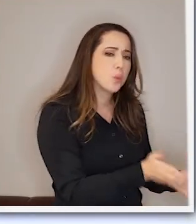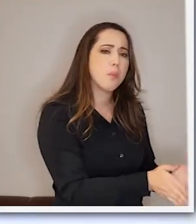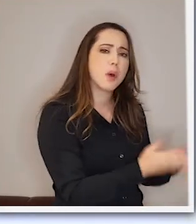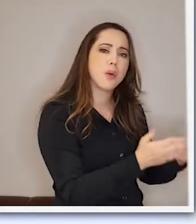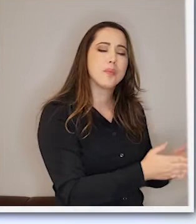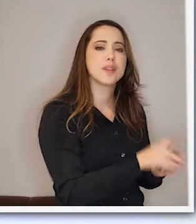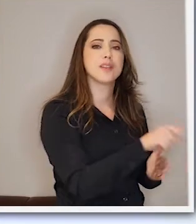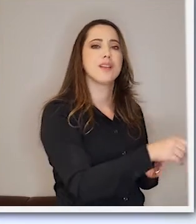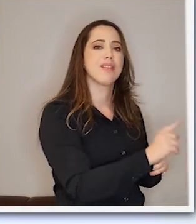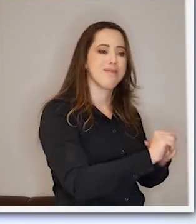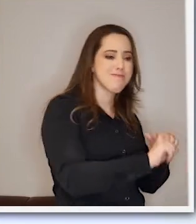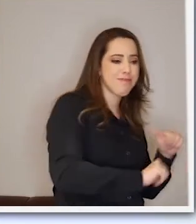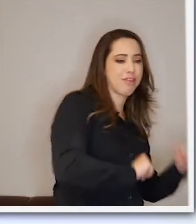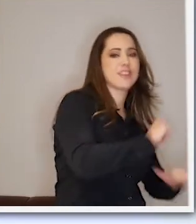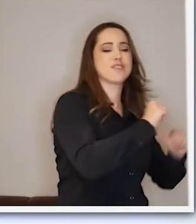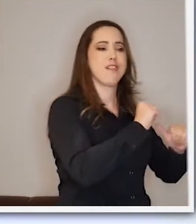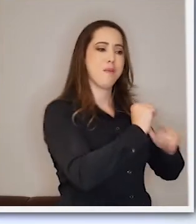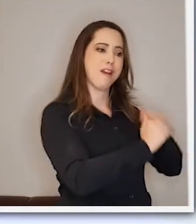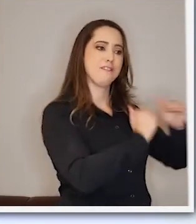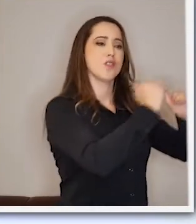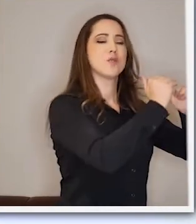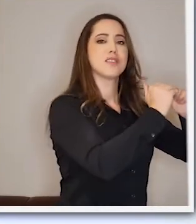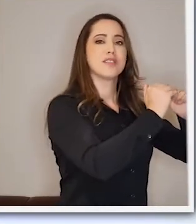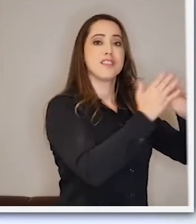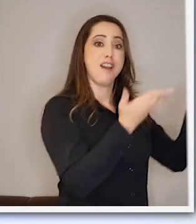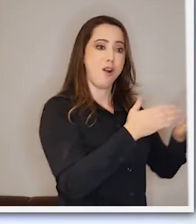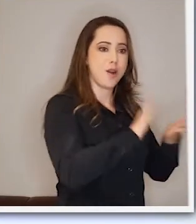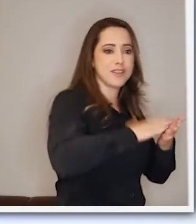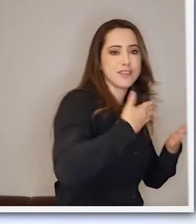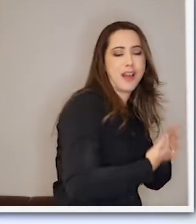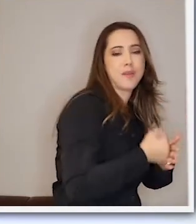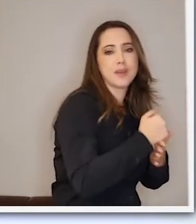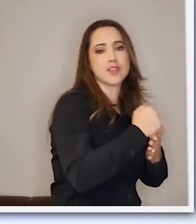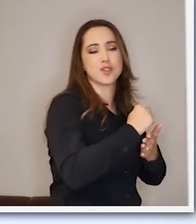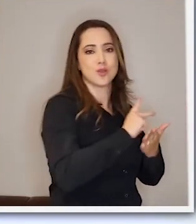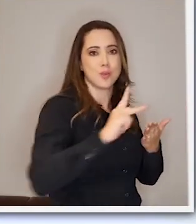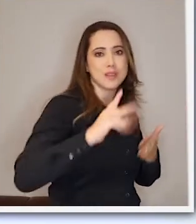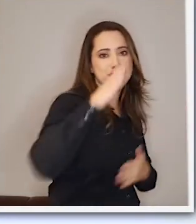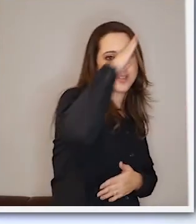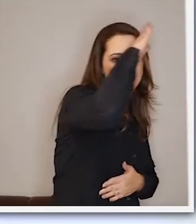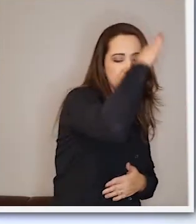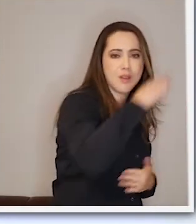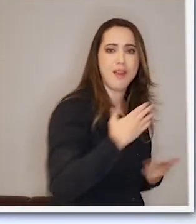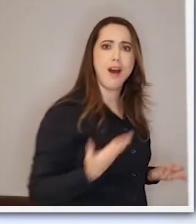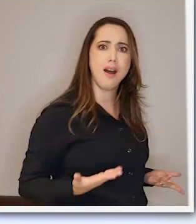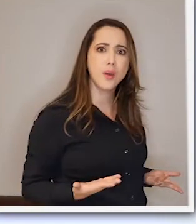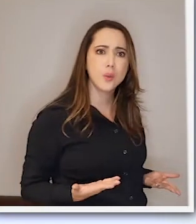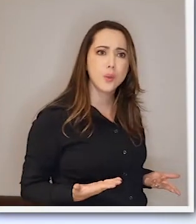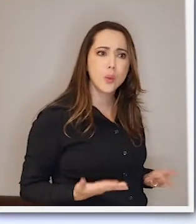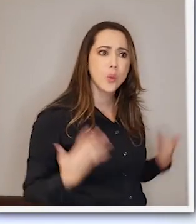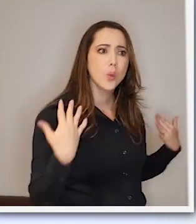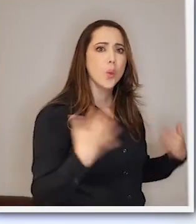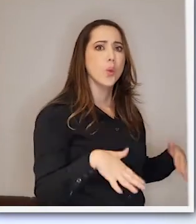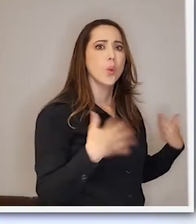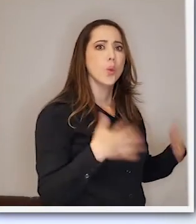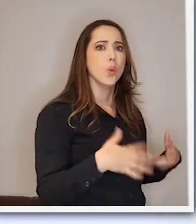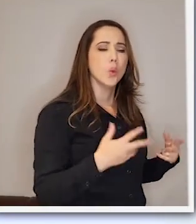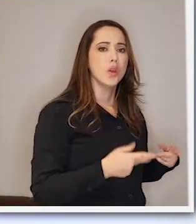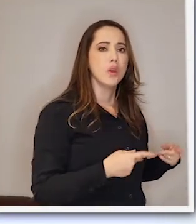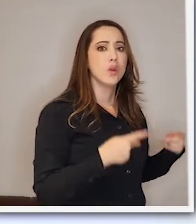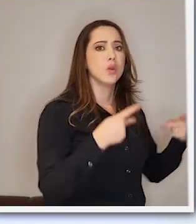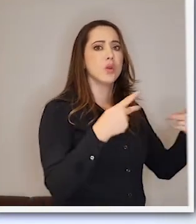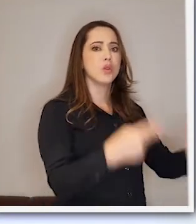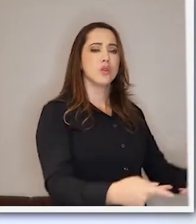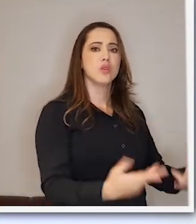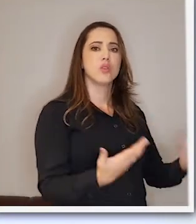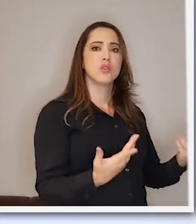República de forma inesperada. Não foi algo planejado. Como eu respondi, foi Deus. E aonde eu falei, quem te trouxe aí foi Deus. Nesse percurso,